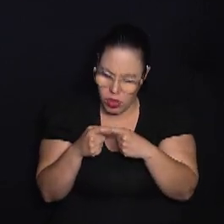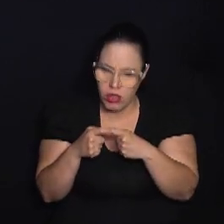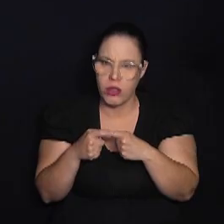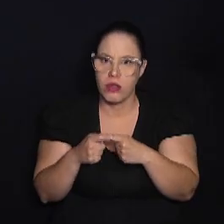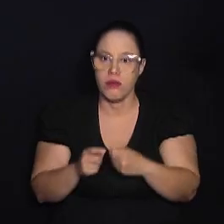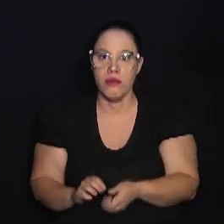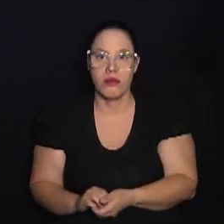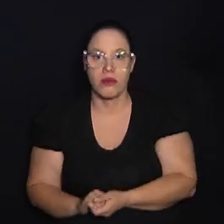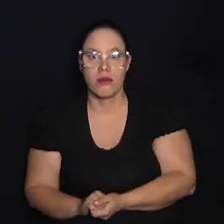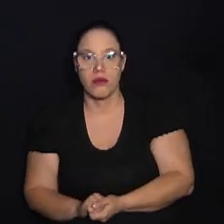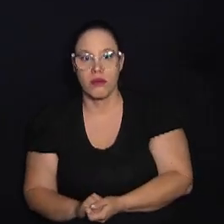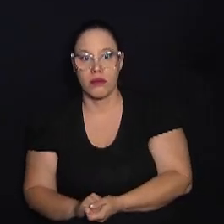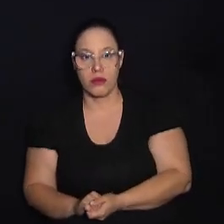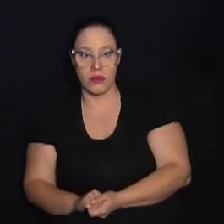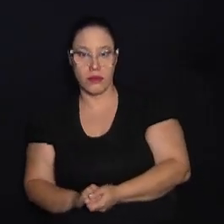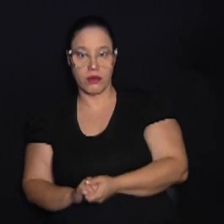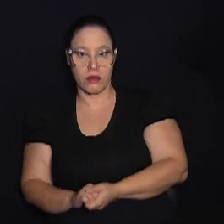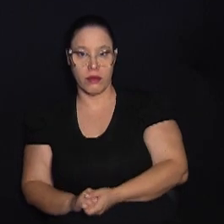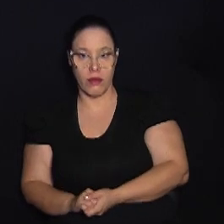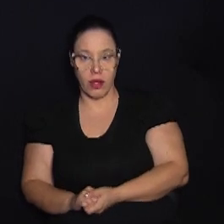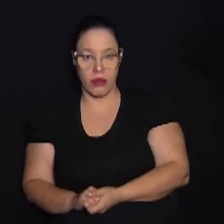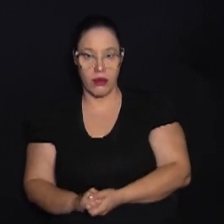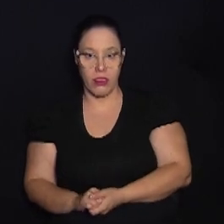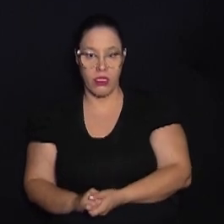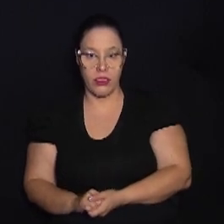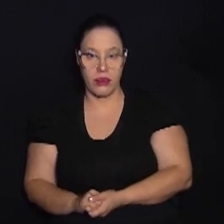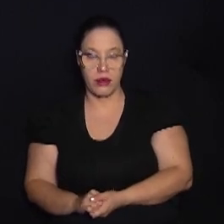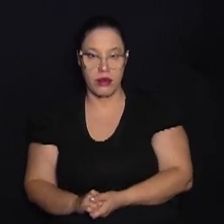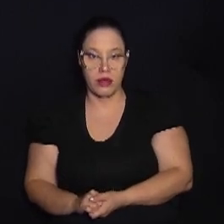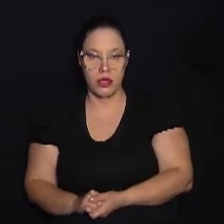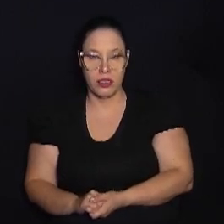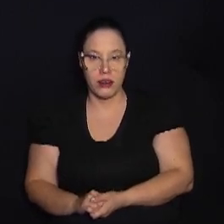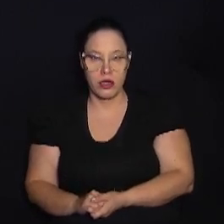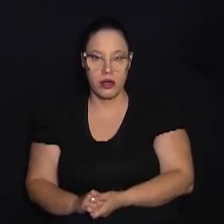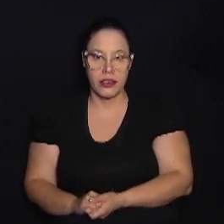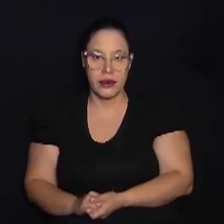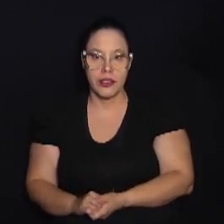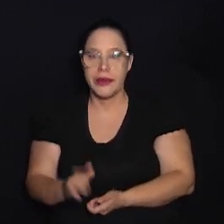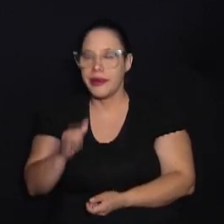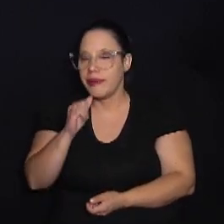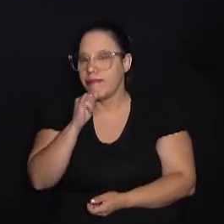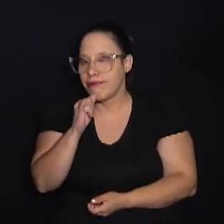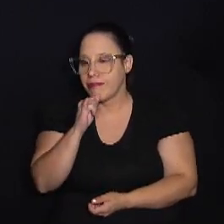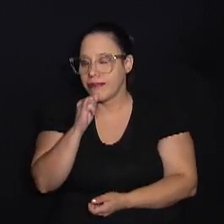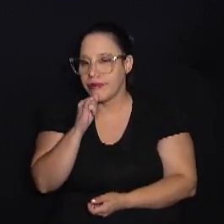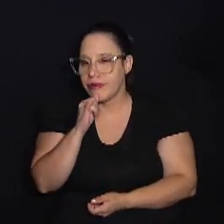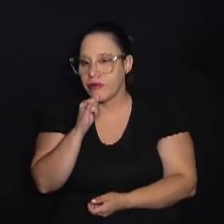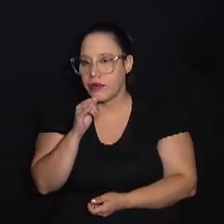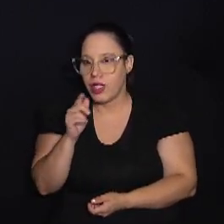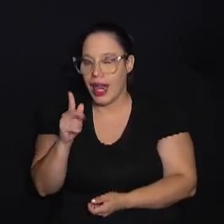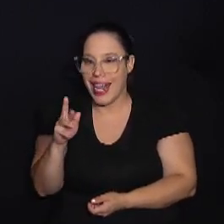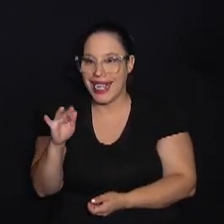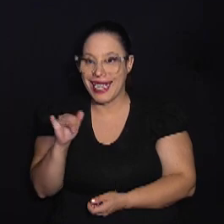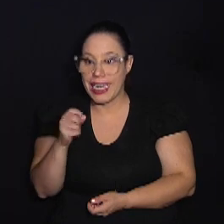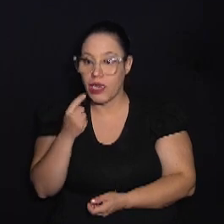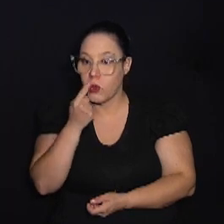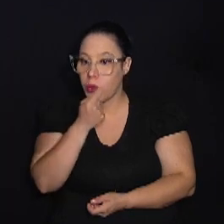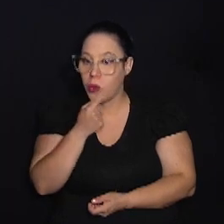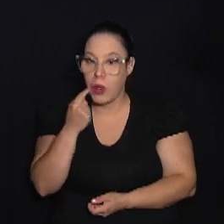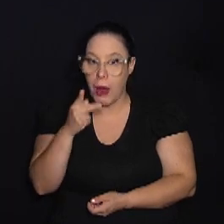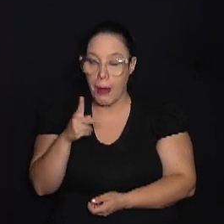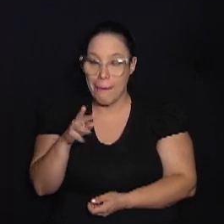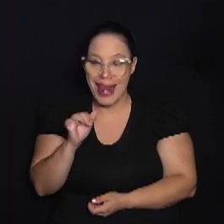assim, isso a gente tem que definir, por exemplo, algumas lesões em boca, ferida que não cicatriza, algumas placas